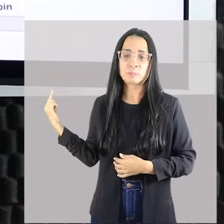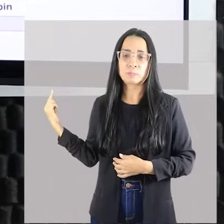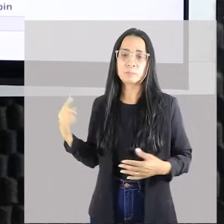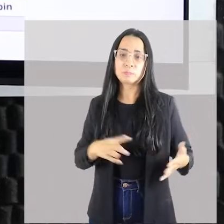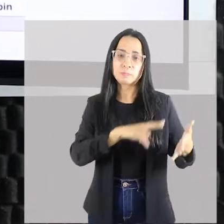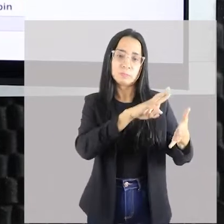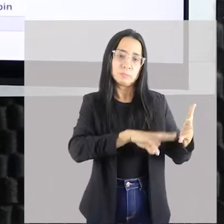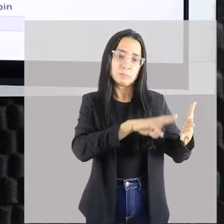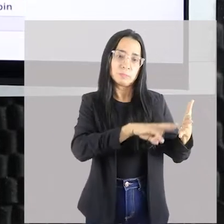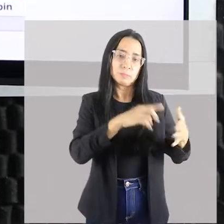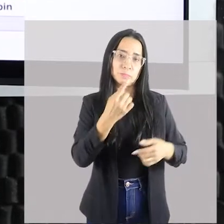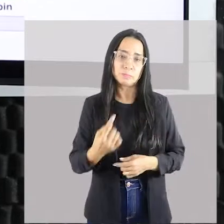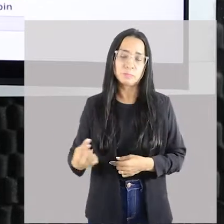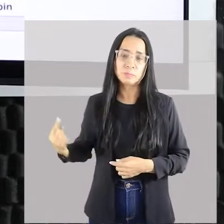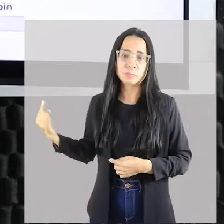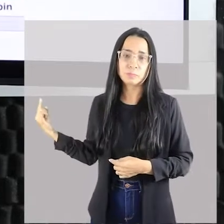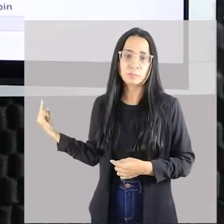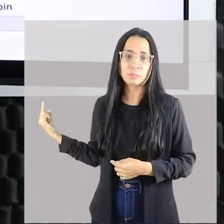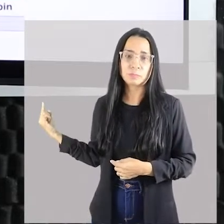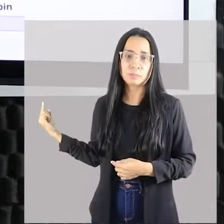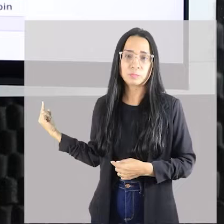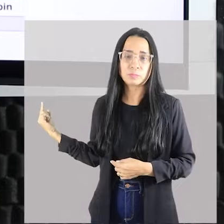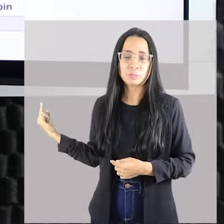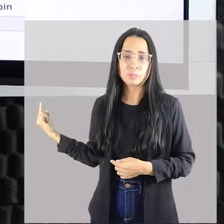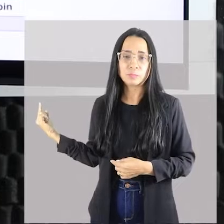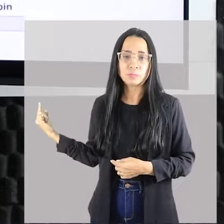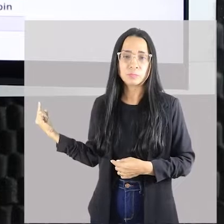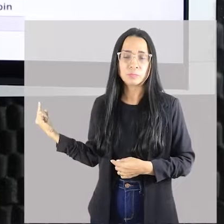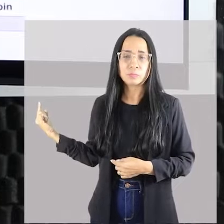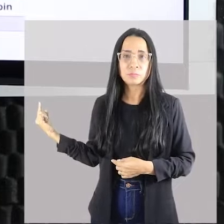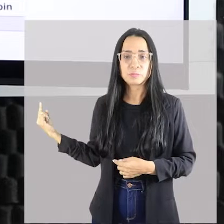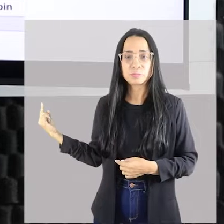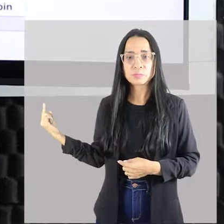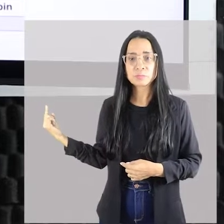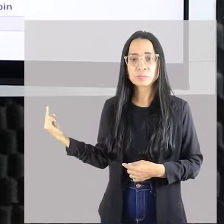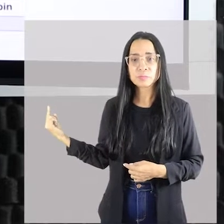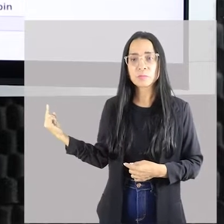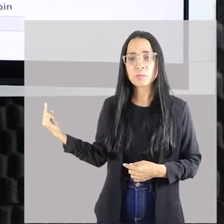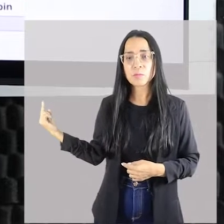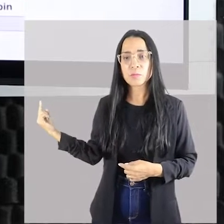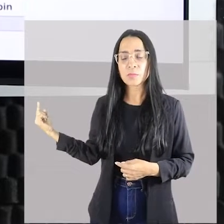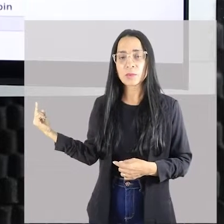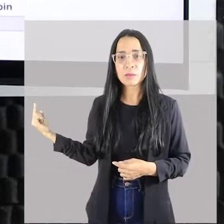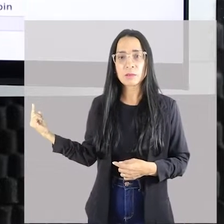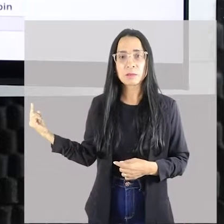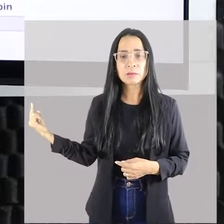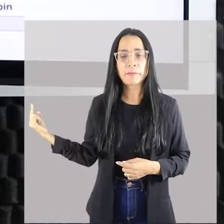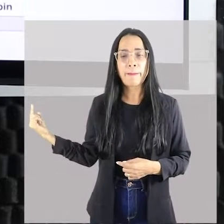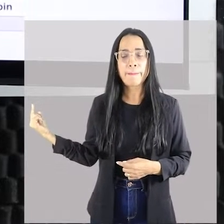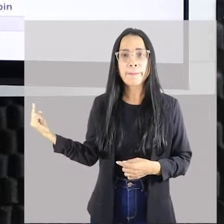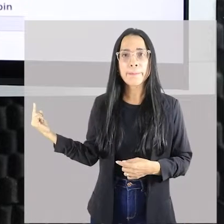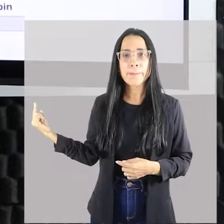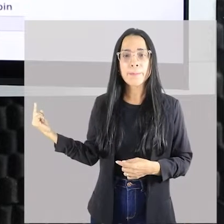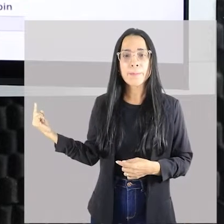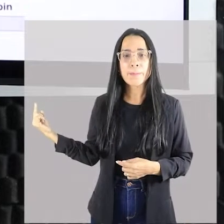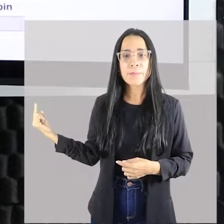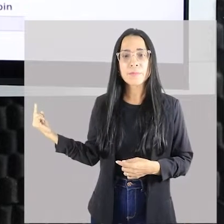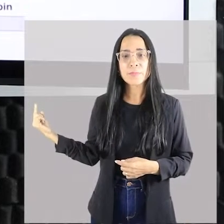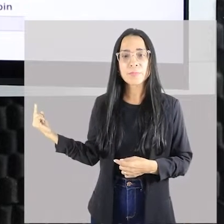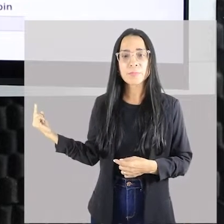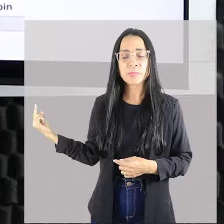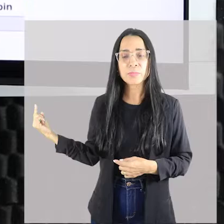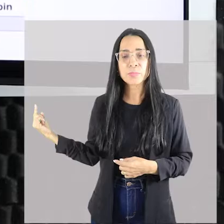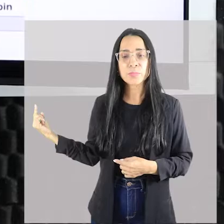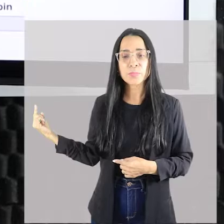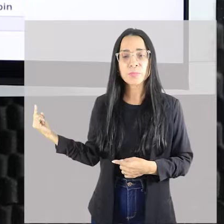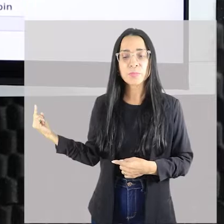ácido glutâmico pela valina, o que acarreta na mudança da estrutura da proteína